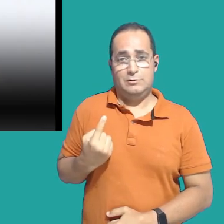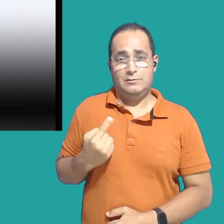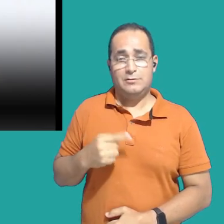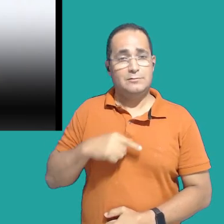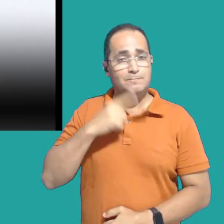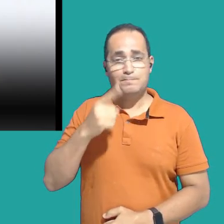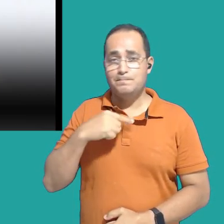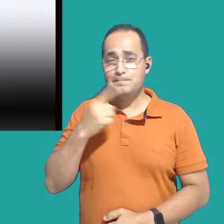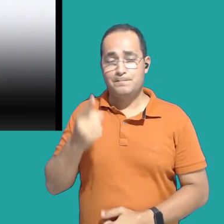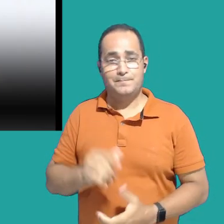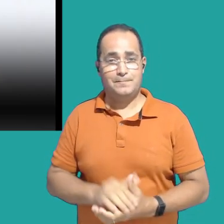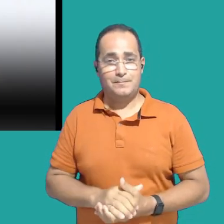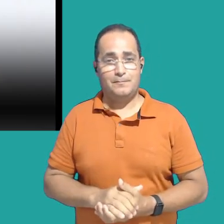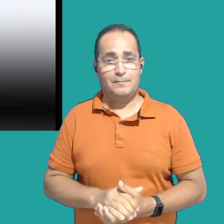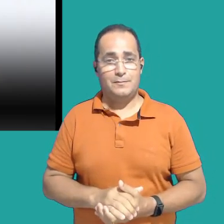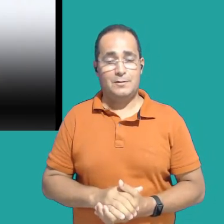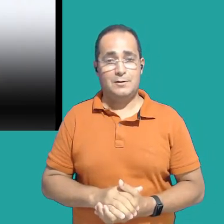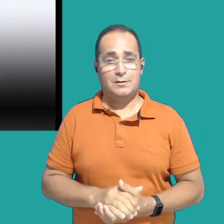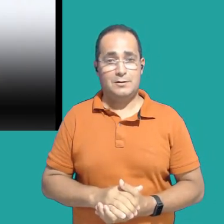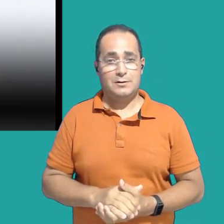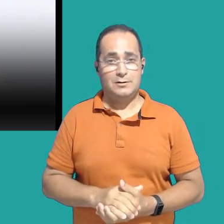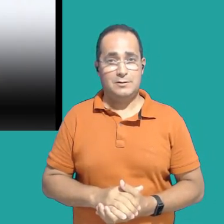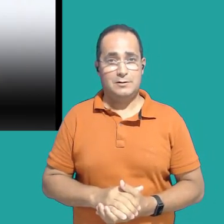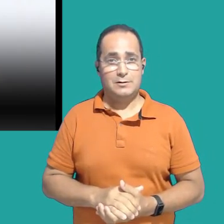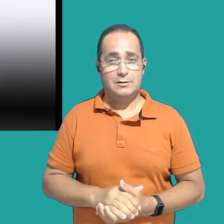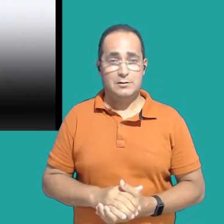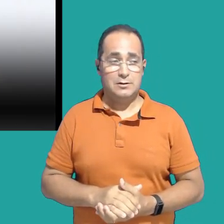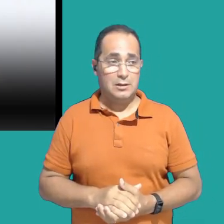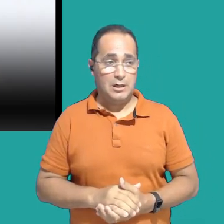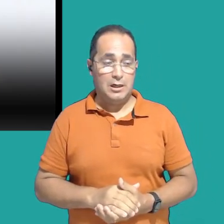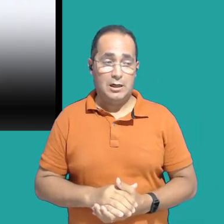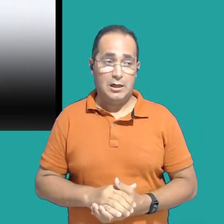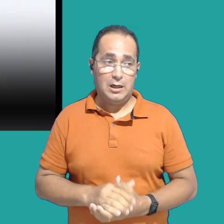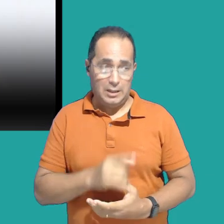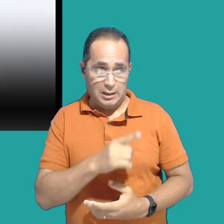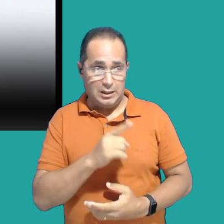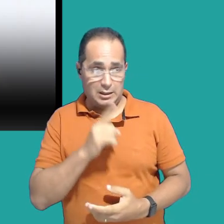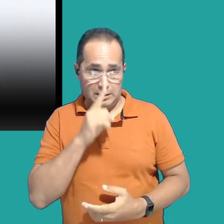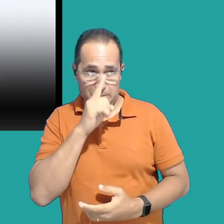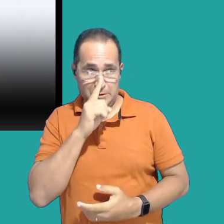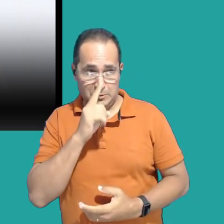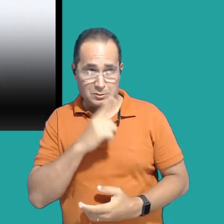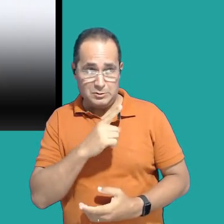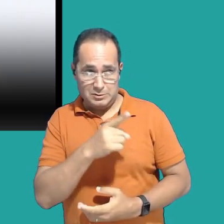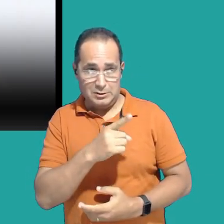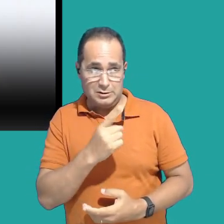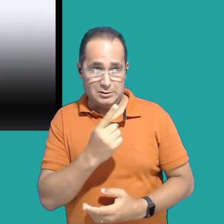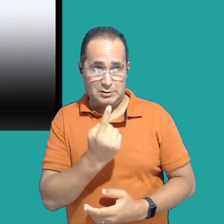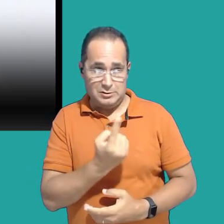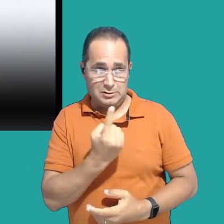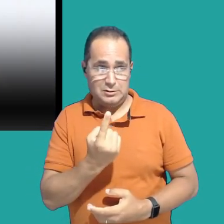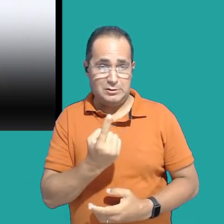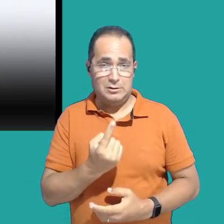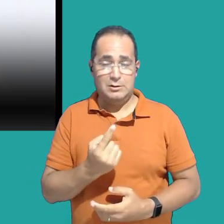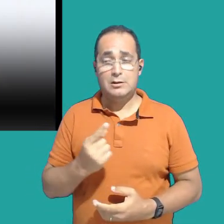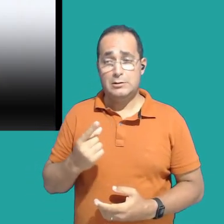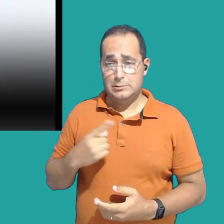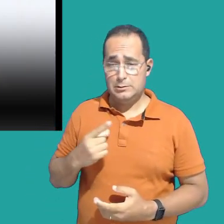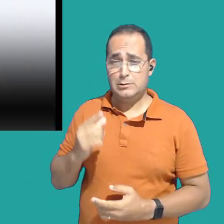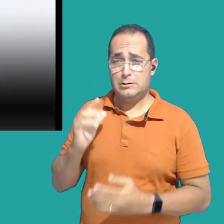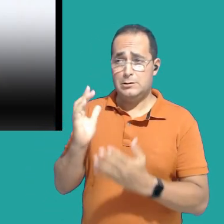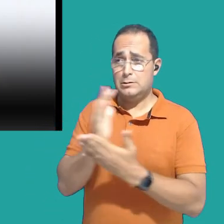sozinho era inviável. Arriscado, Ah, né? oi? Arriscado, né? Você.